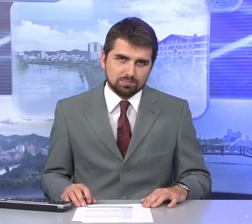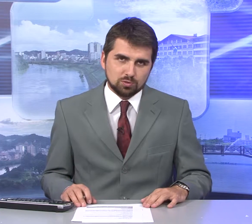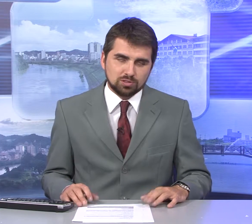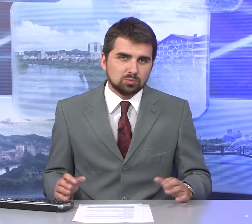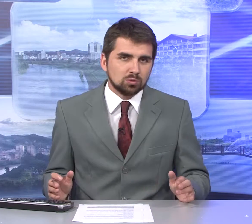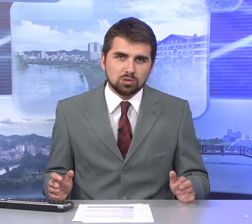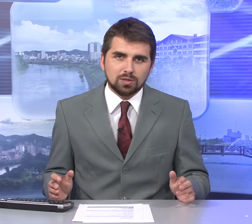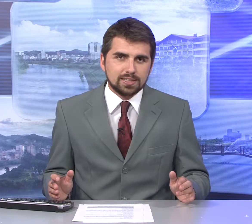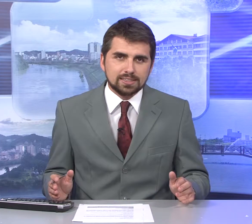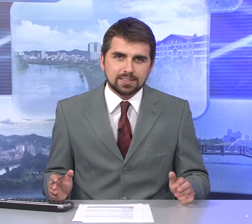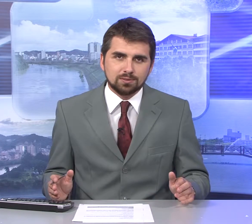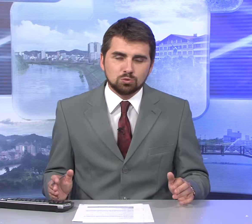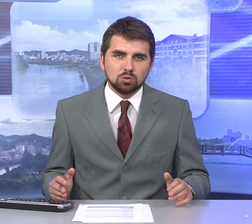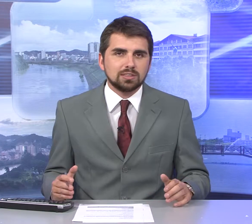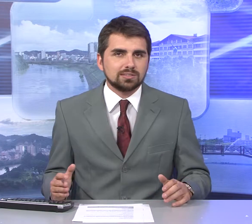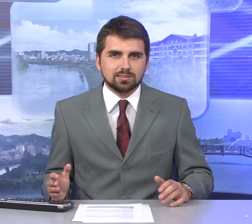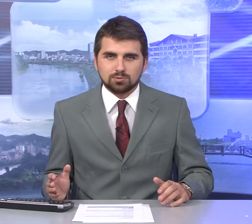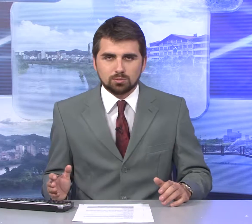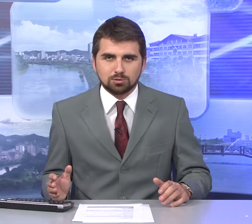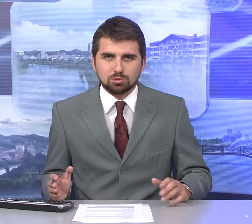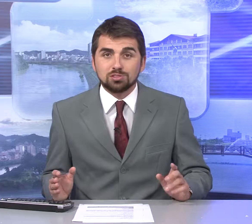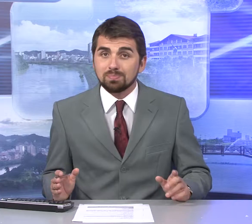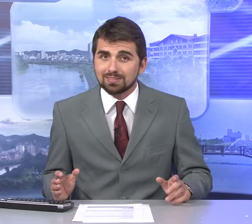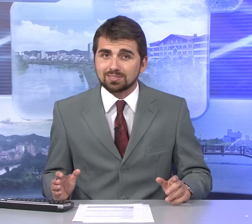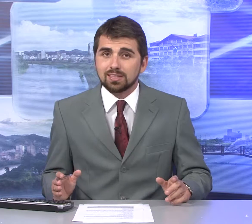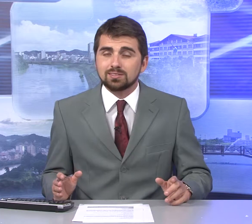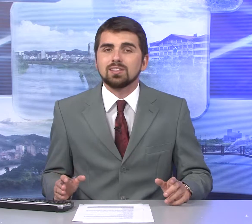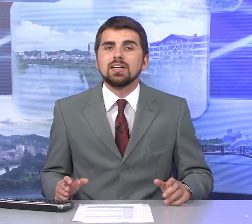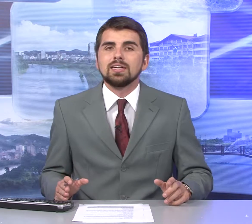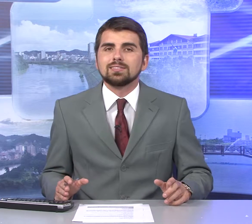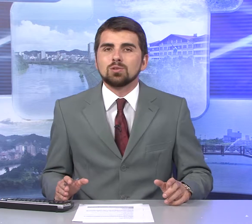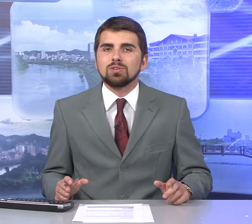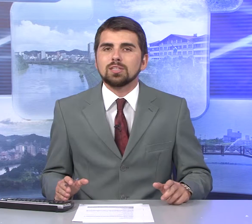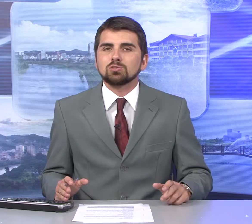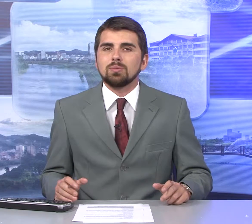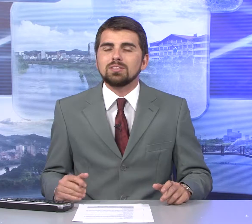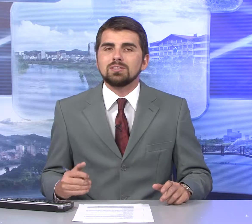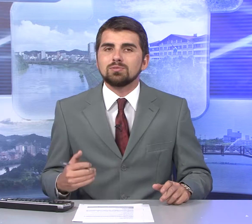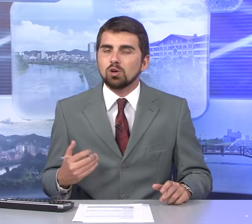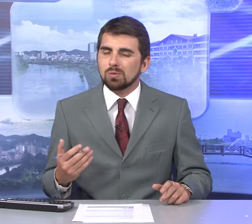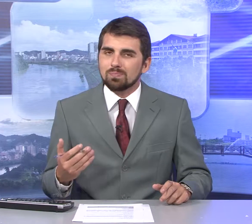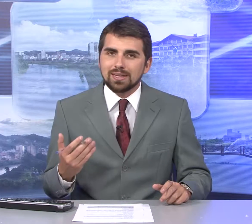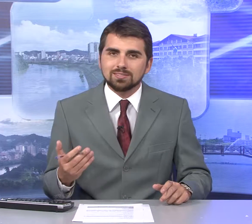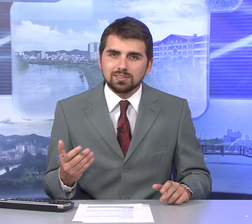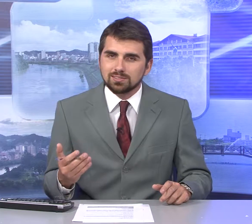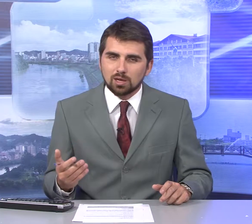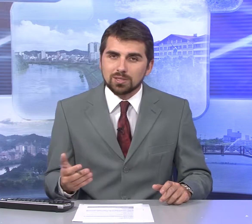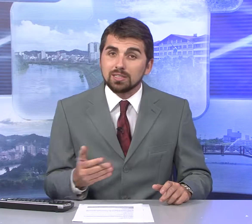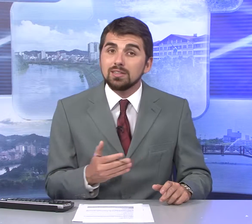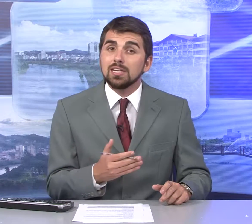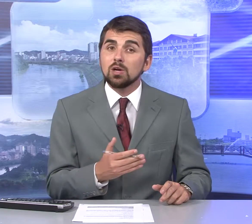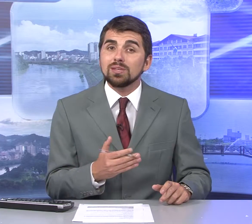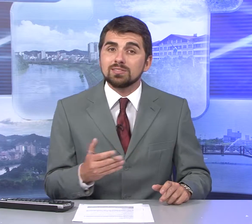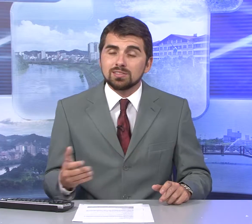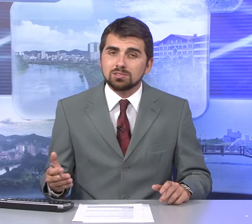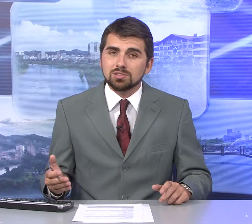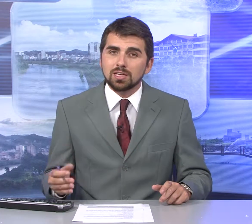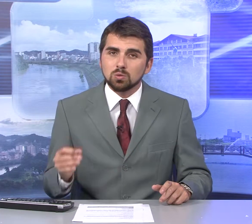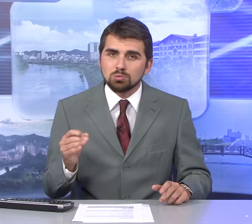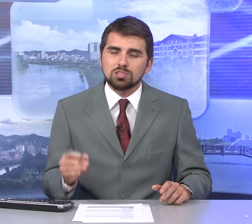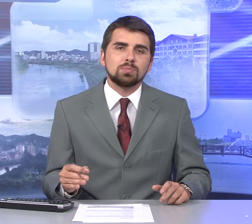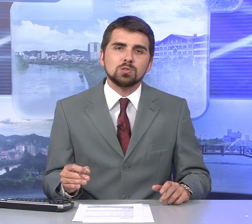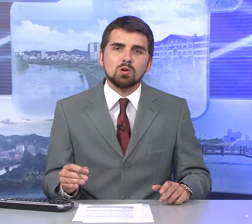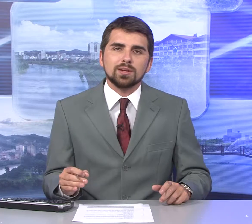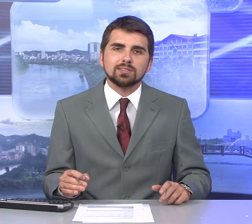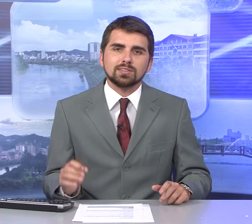custo. Santo Antônio alerta que todas as informações de pacientes são feitas somente de forma presencial e que não existe